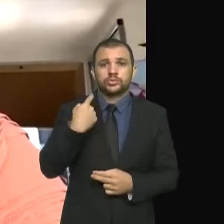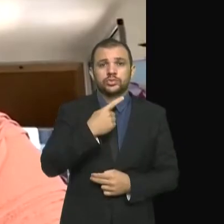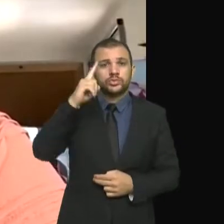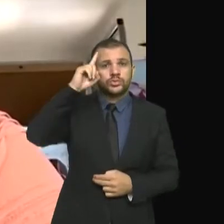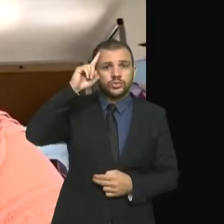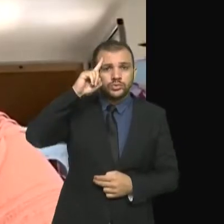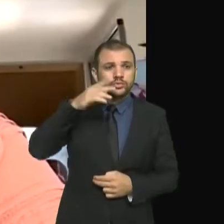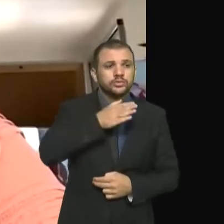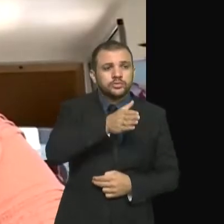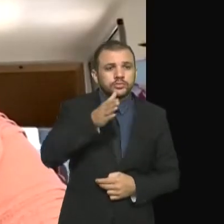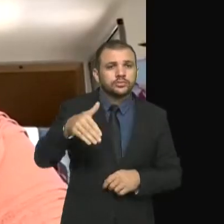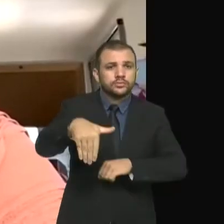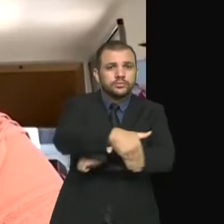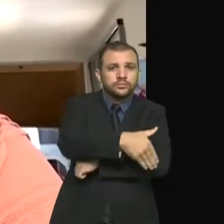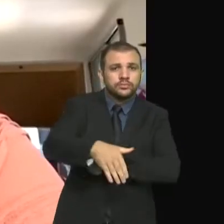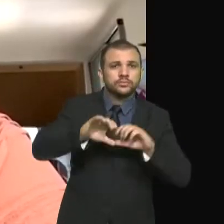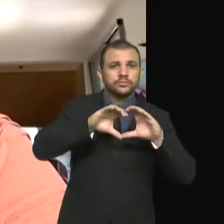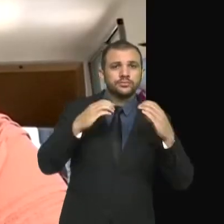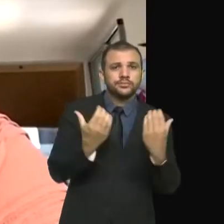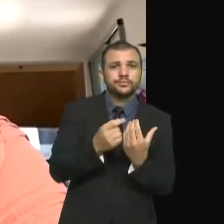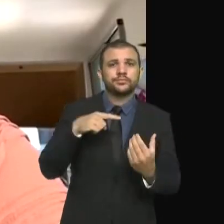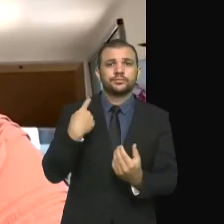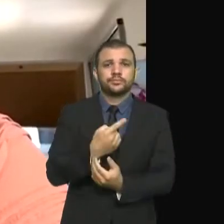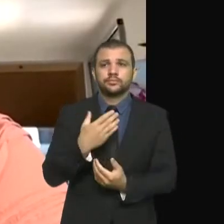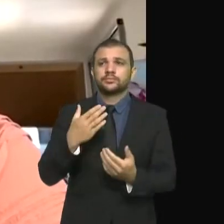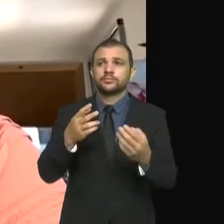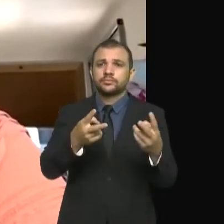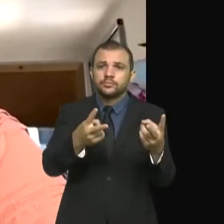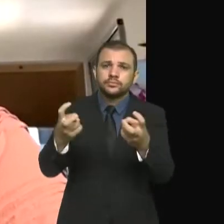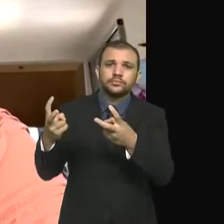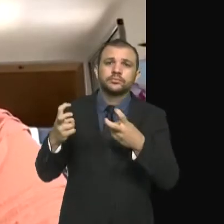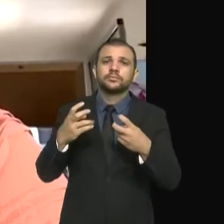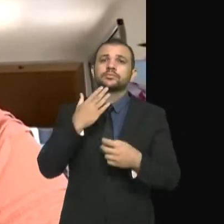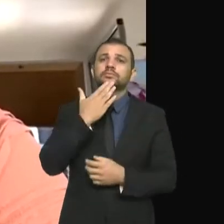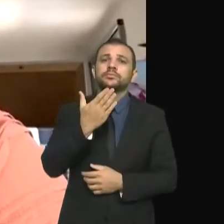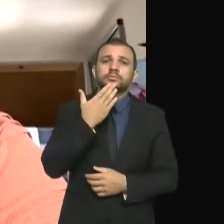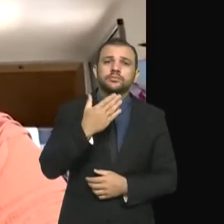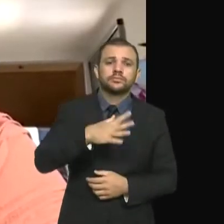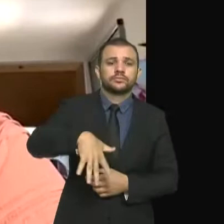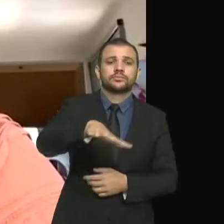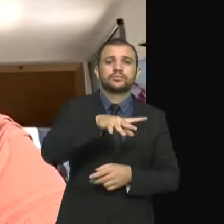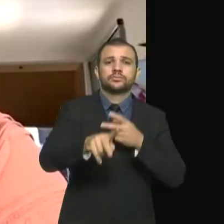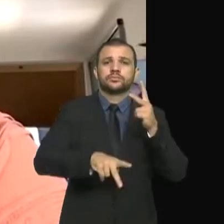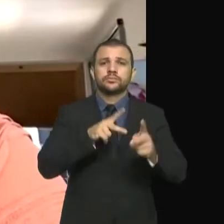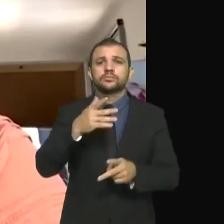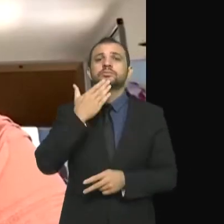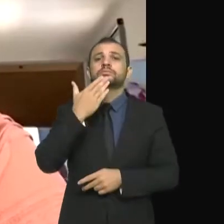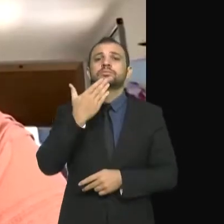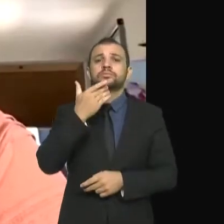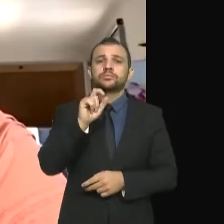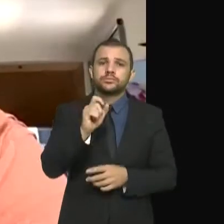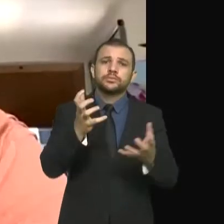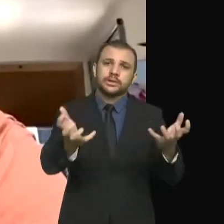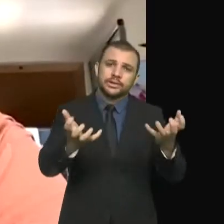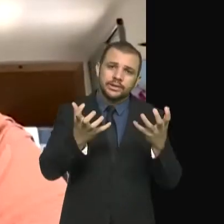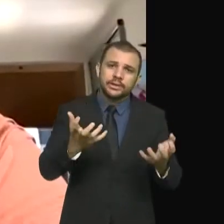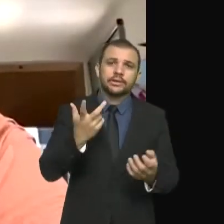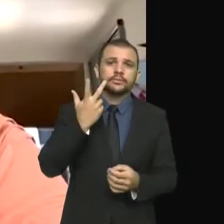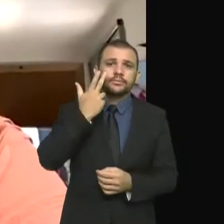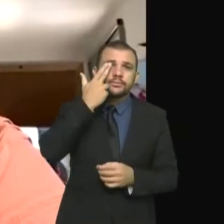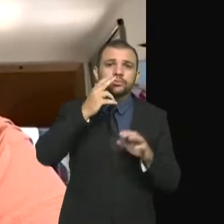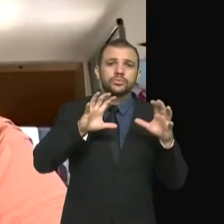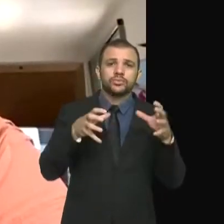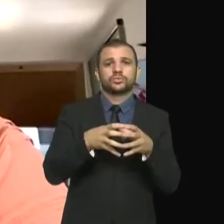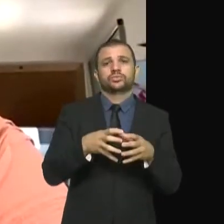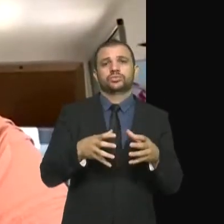e vai ouvindo esse clamor, esse pedido, a voz das pessoas pelo mutirão da catarata. Primeiro,